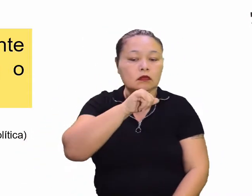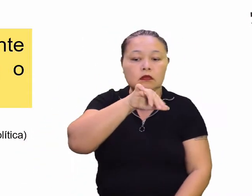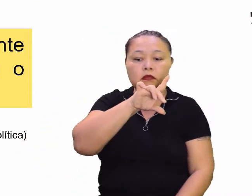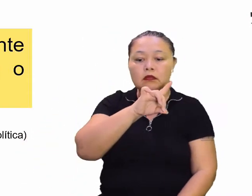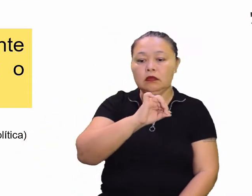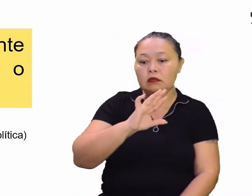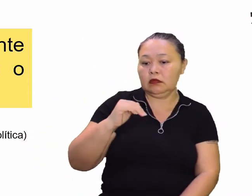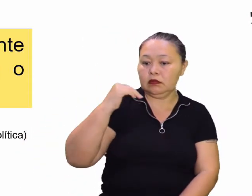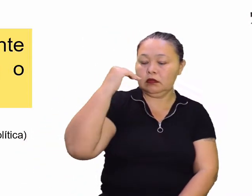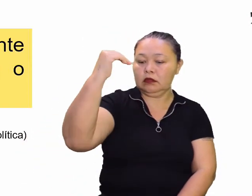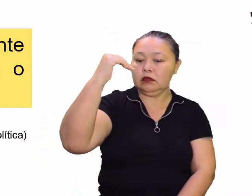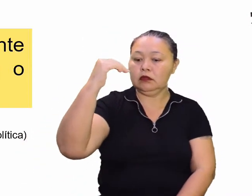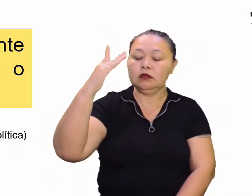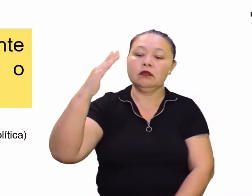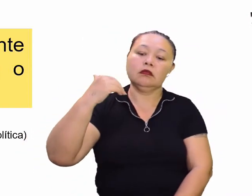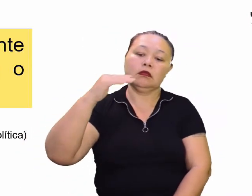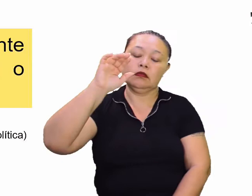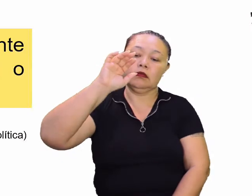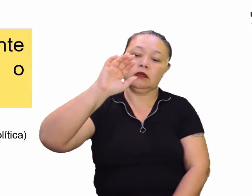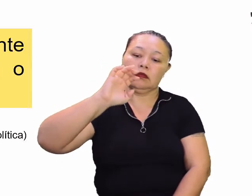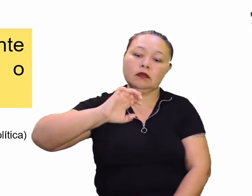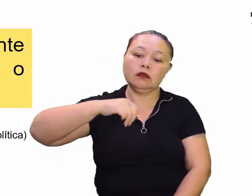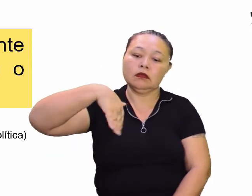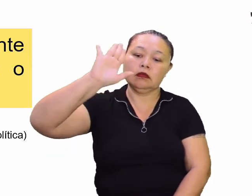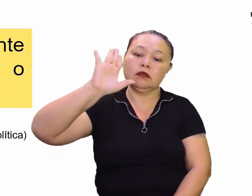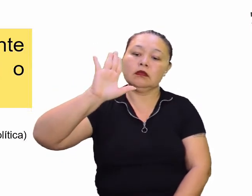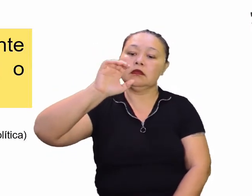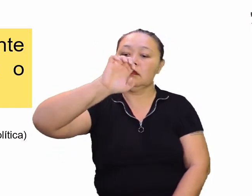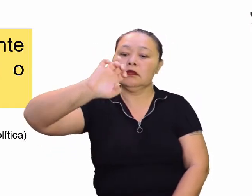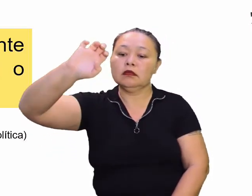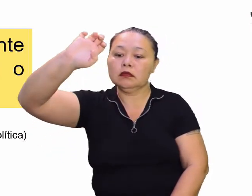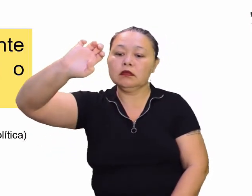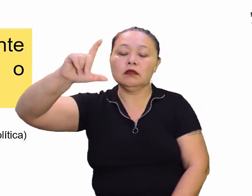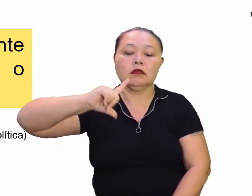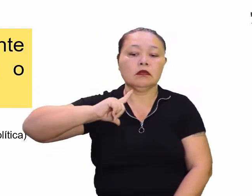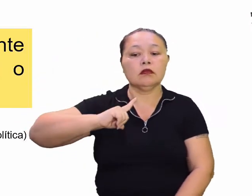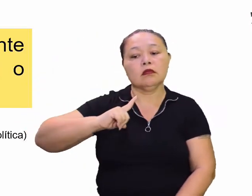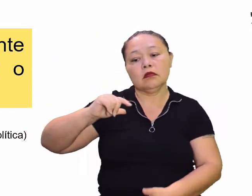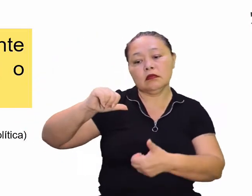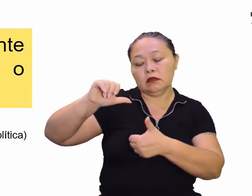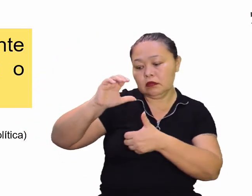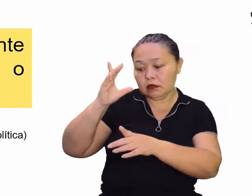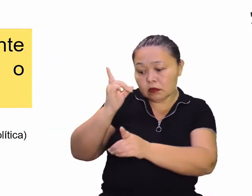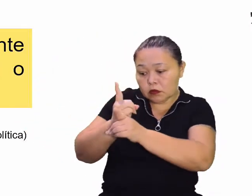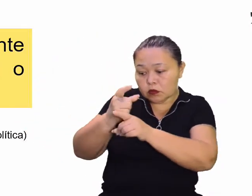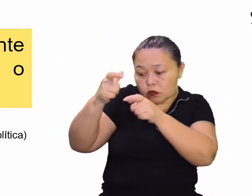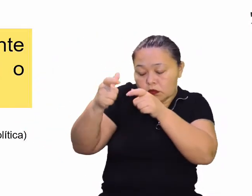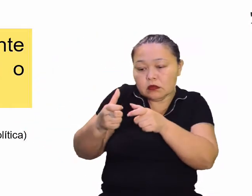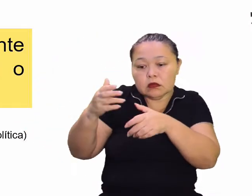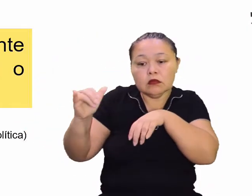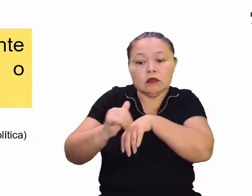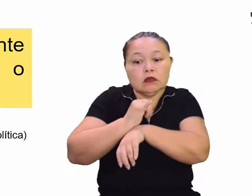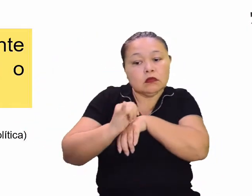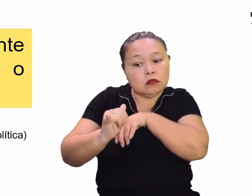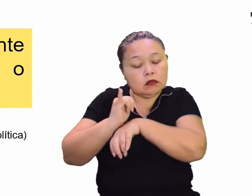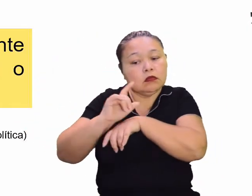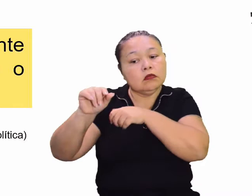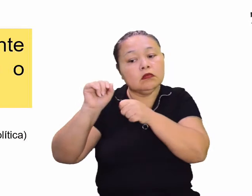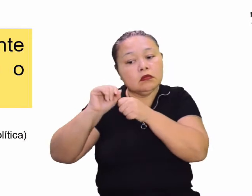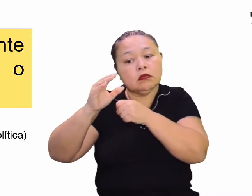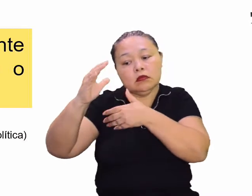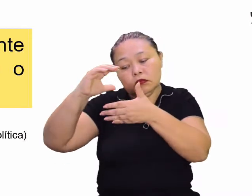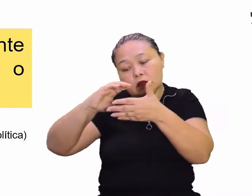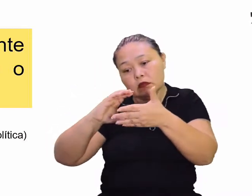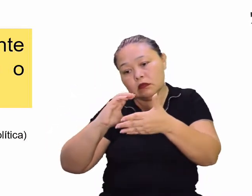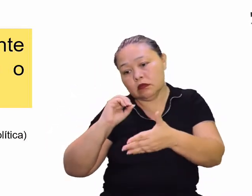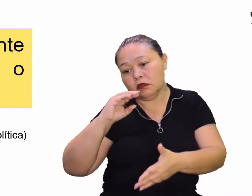ali perto. Acima nós encontramos ali o que? Mais Ásia e Europa. Então, é uma localização estratégica, ainda tem a Oceania ali